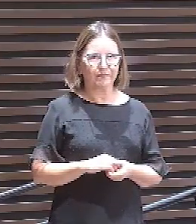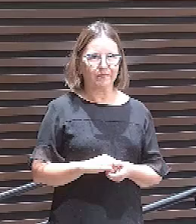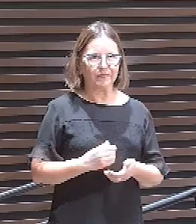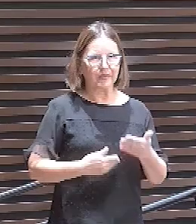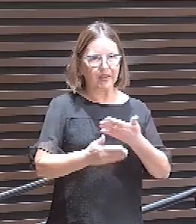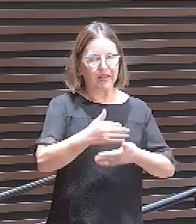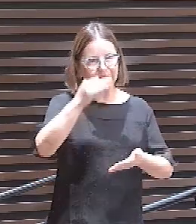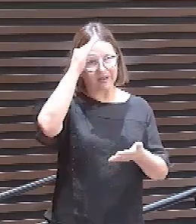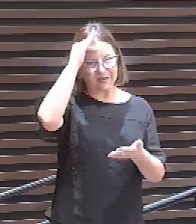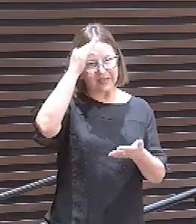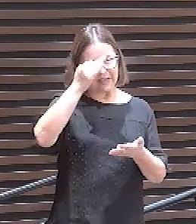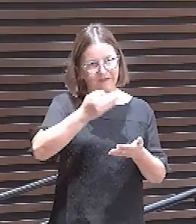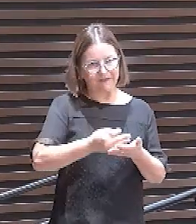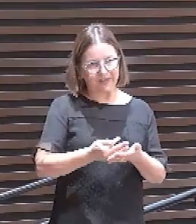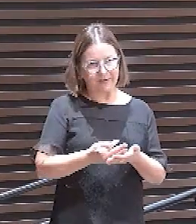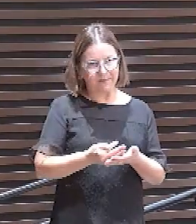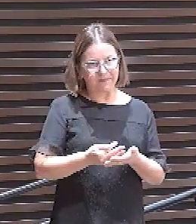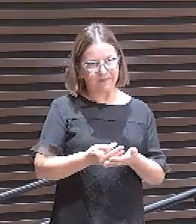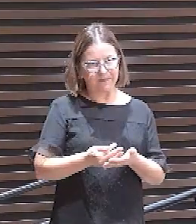Pela fé,